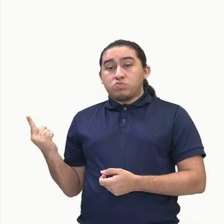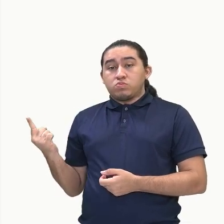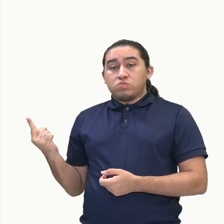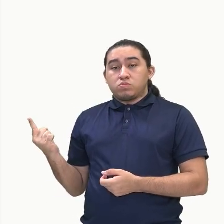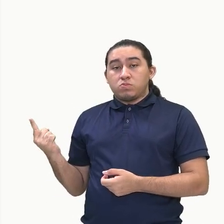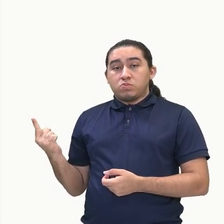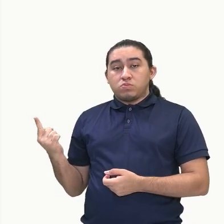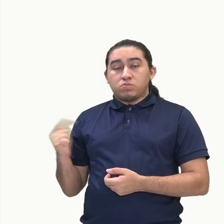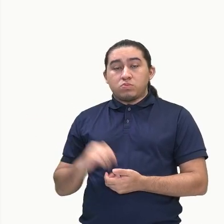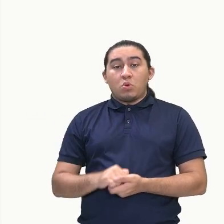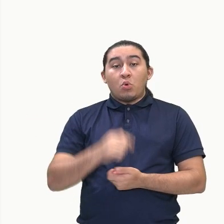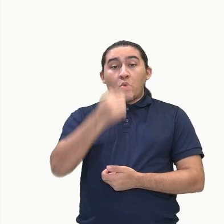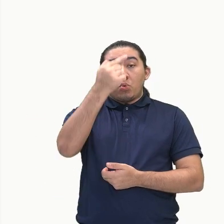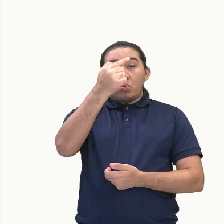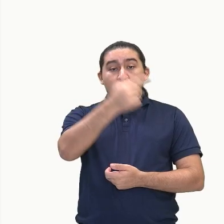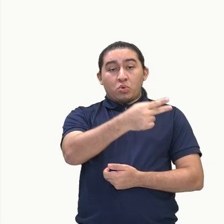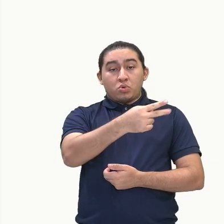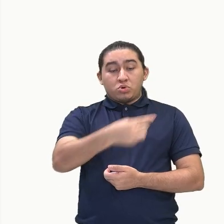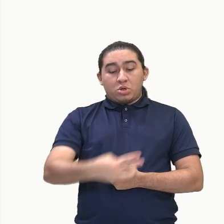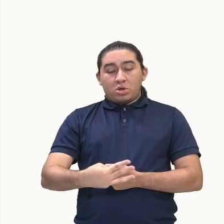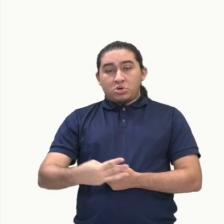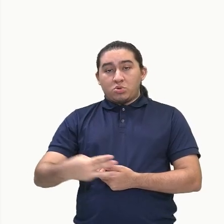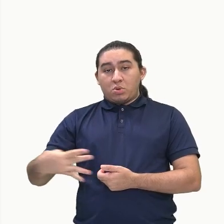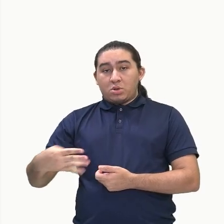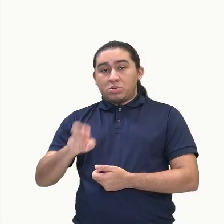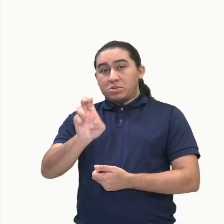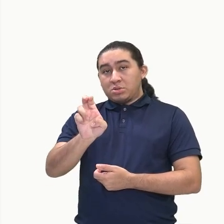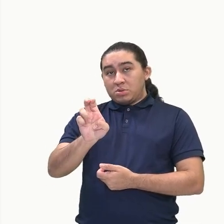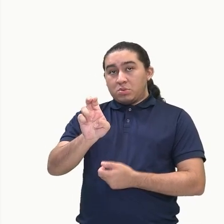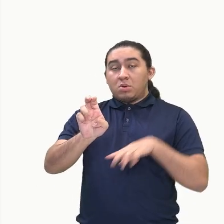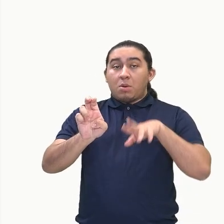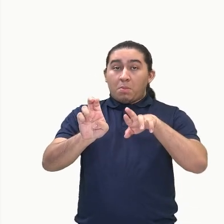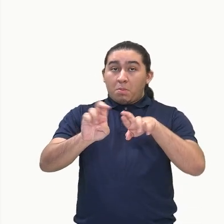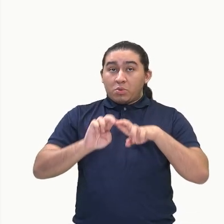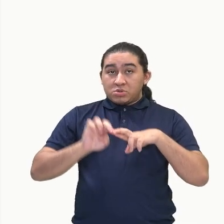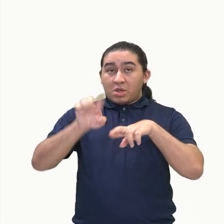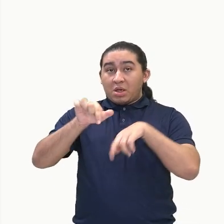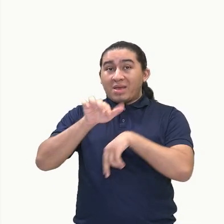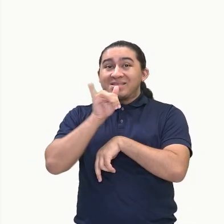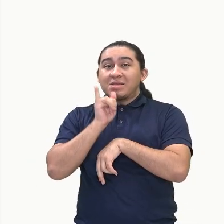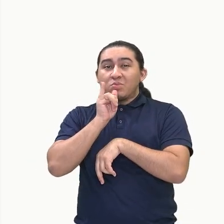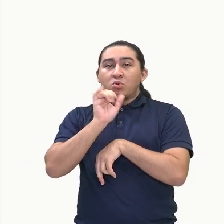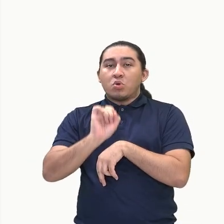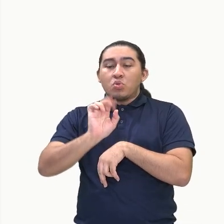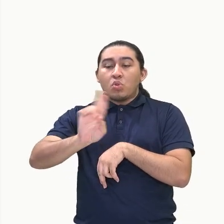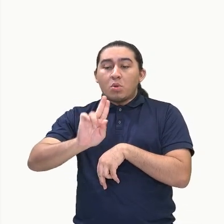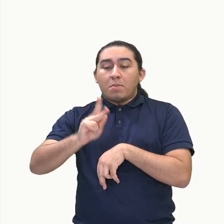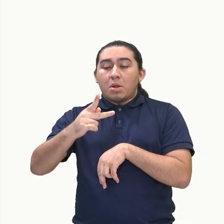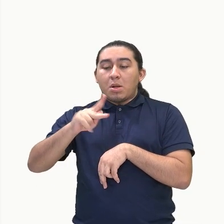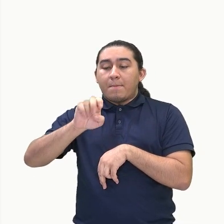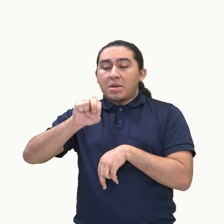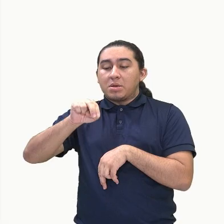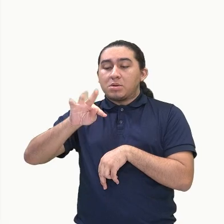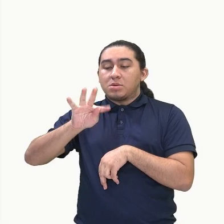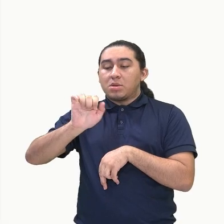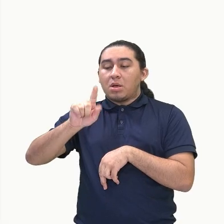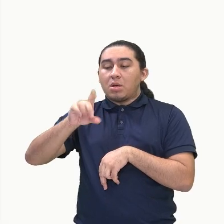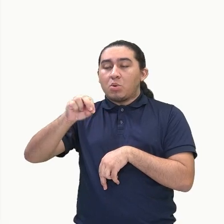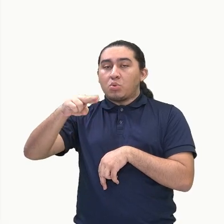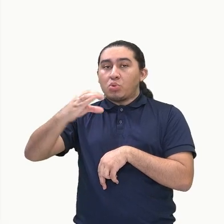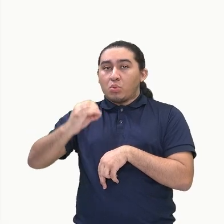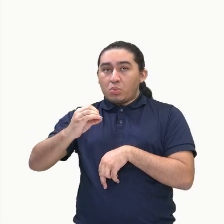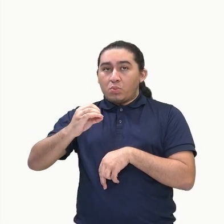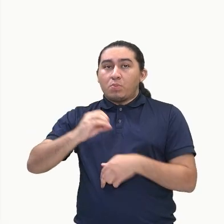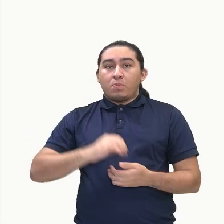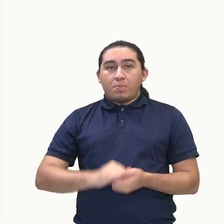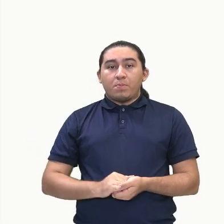2, 3, 4, 5. Então, nesse caso, é um exemplo de pentágono. Beleza. E o